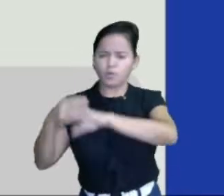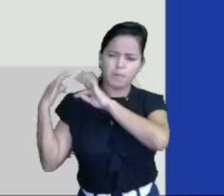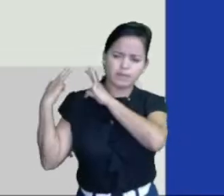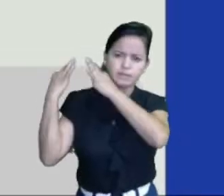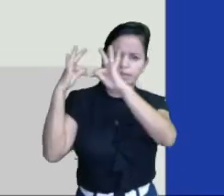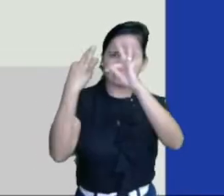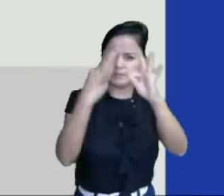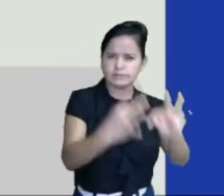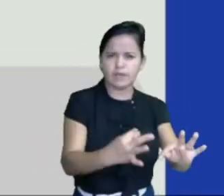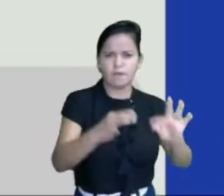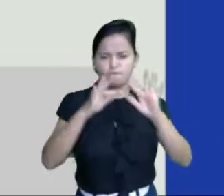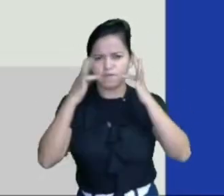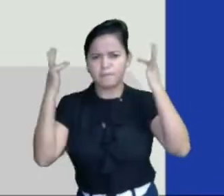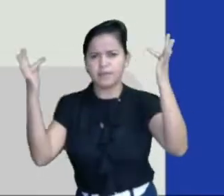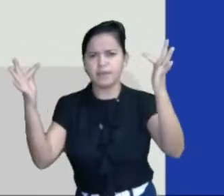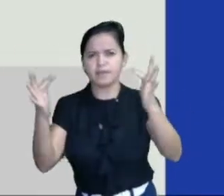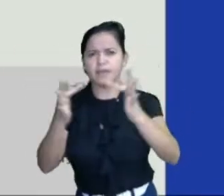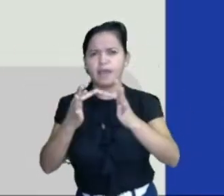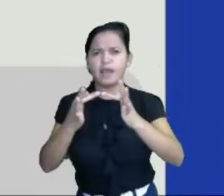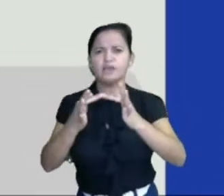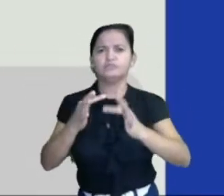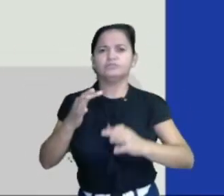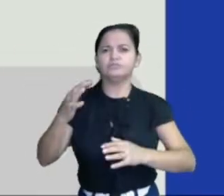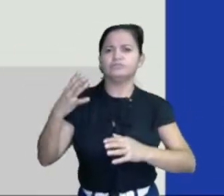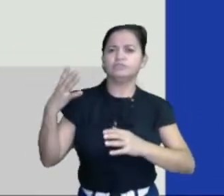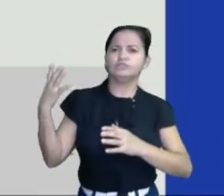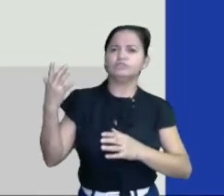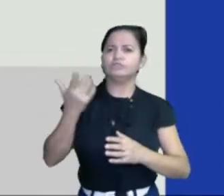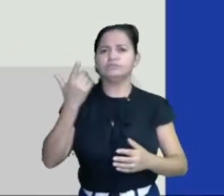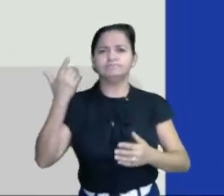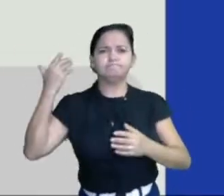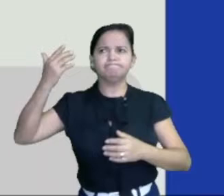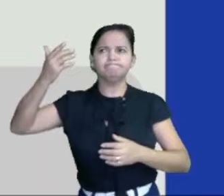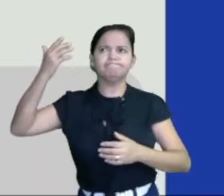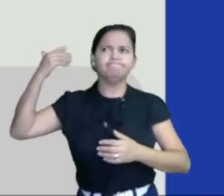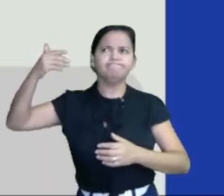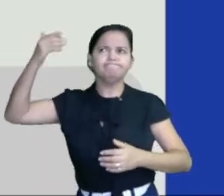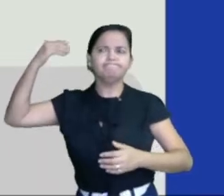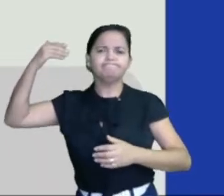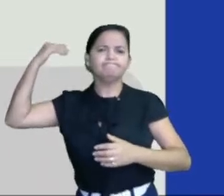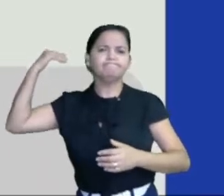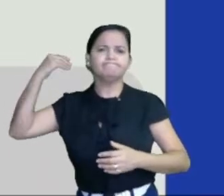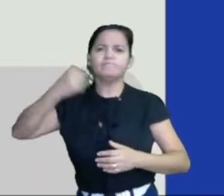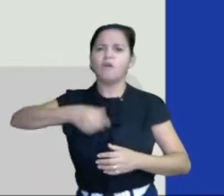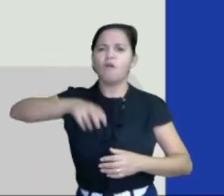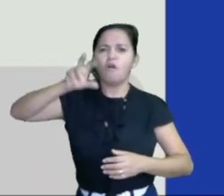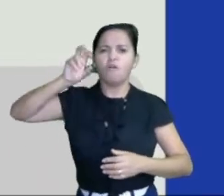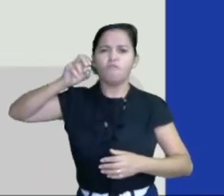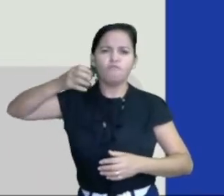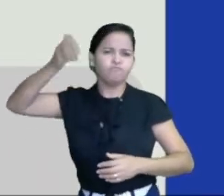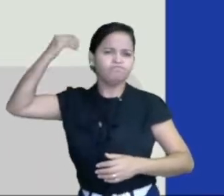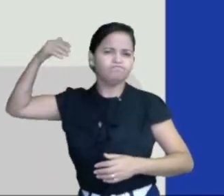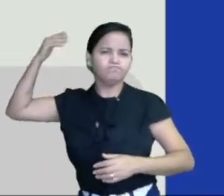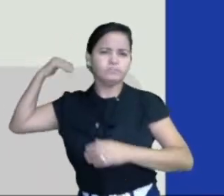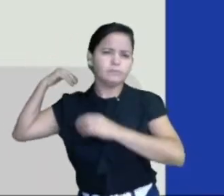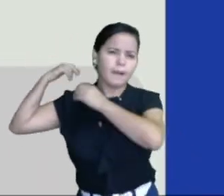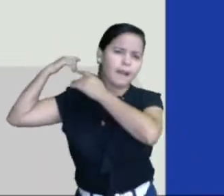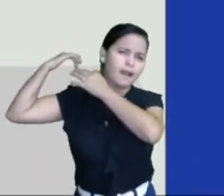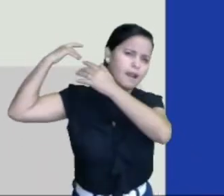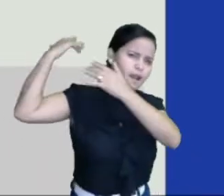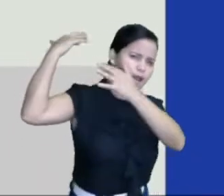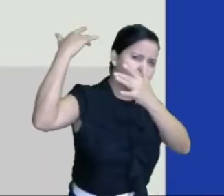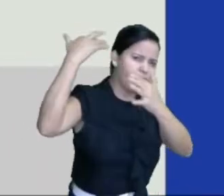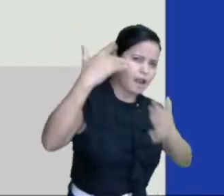tradições familiares que herdamos de nossos antepassados e provavelmente ensinaremos aos